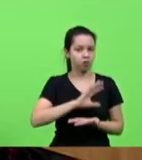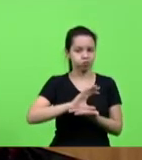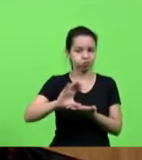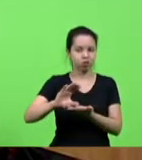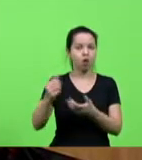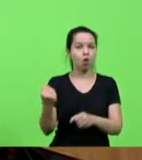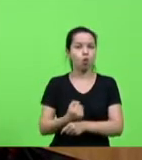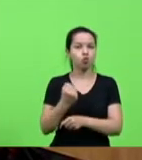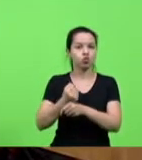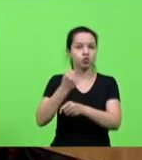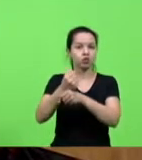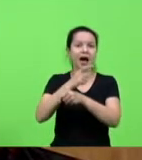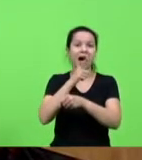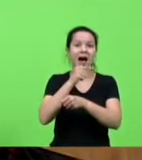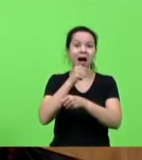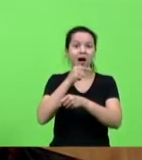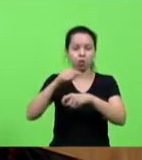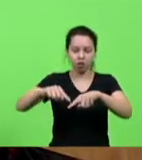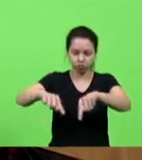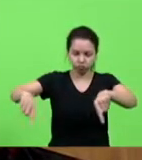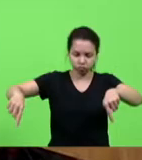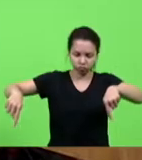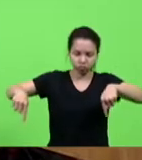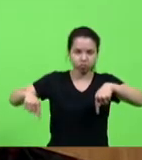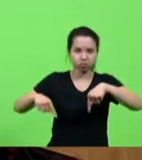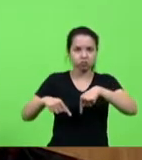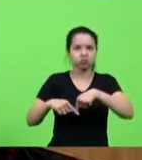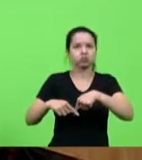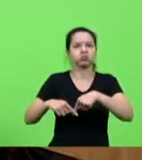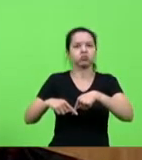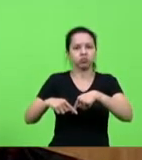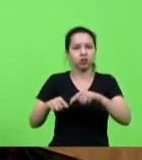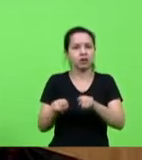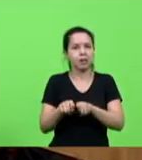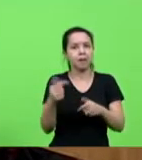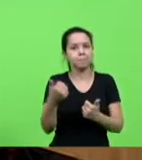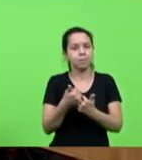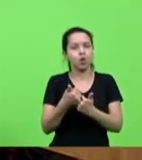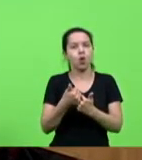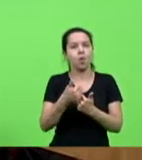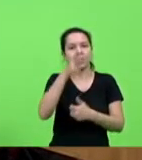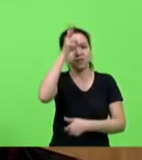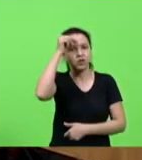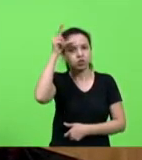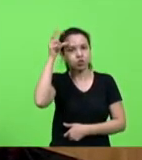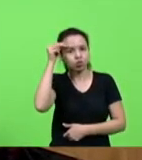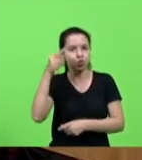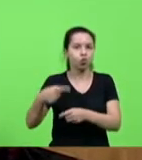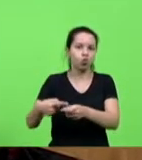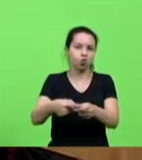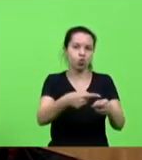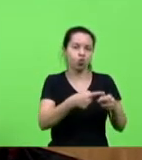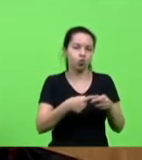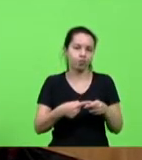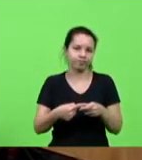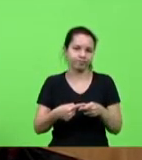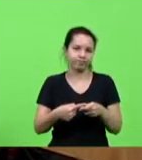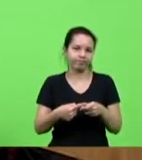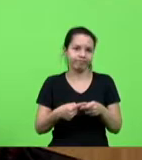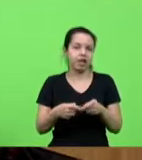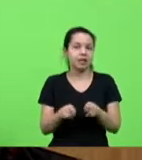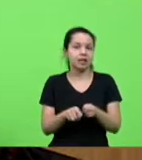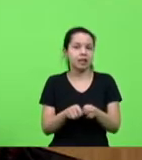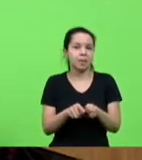de cisternas, apoio às prefeituras e municípios, conservação de